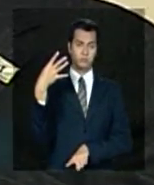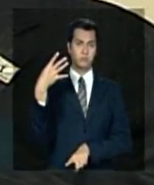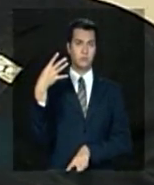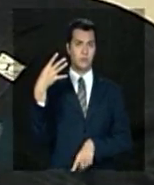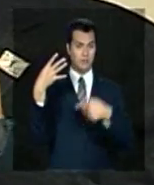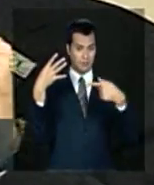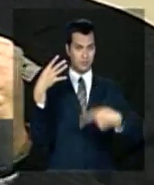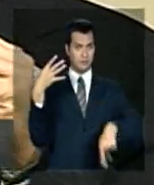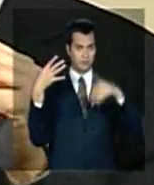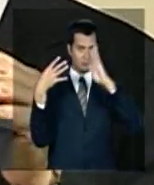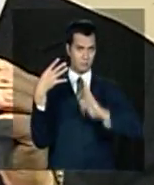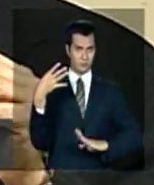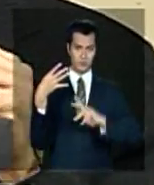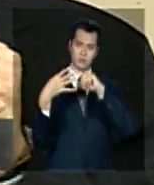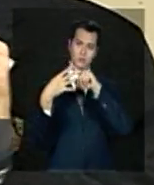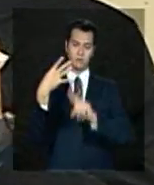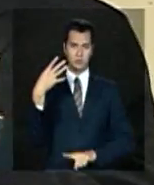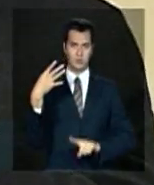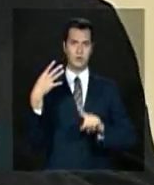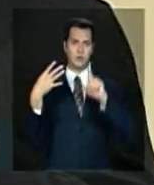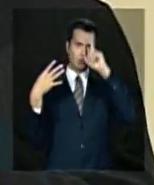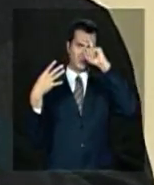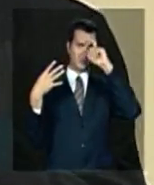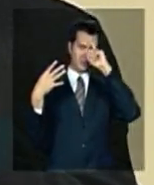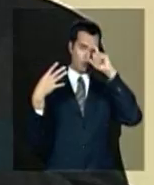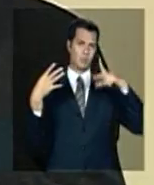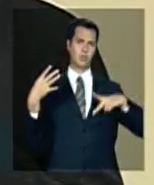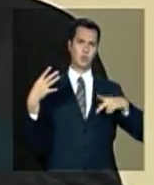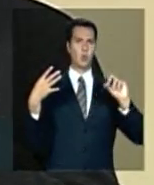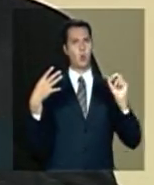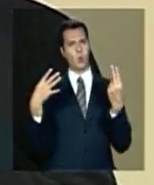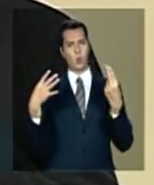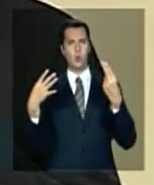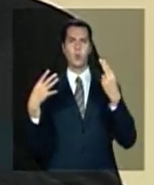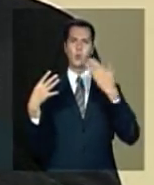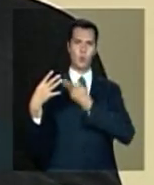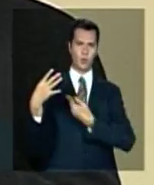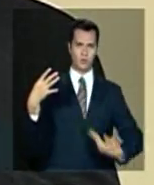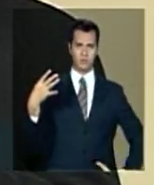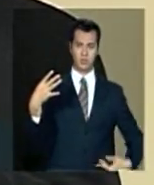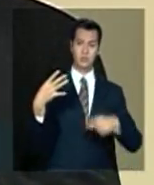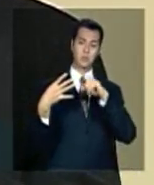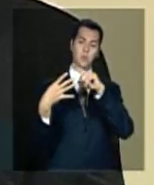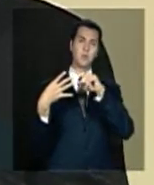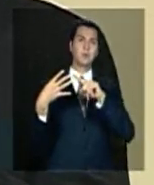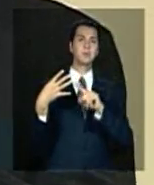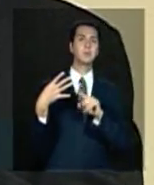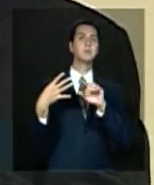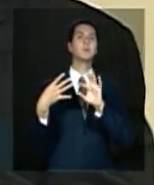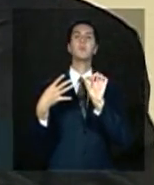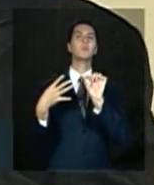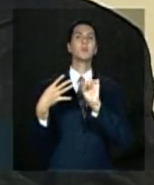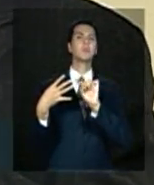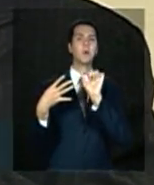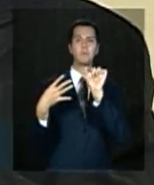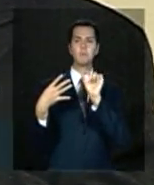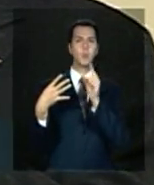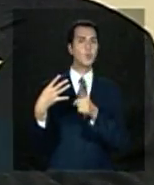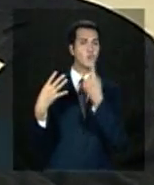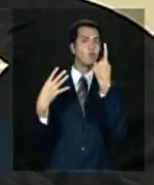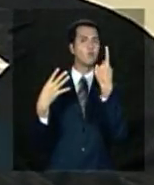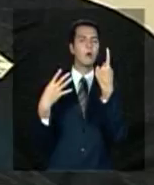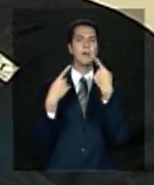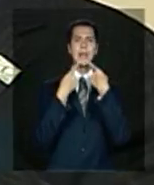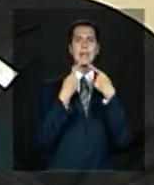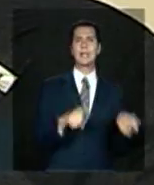quatro mulheres na rede pública ou privada uma se queixava de algum tipo de maus-tratos durante assistência ao